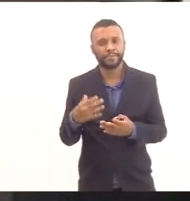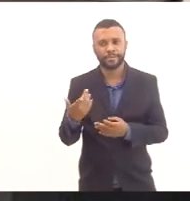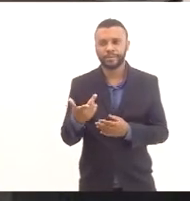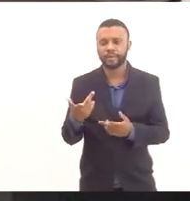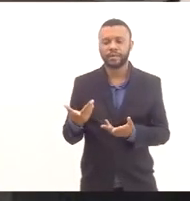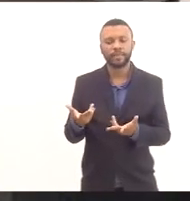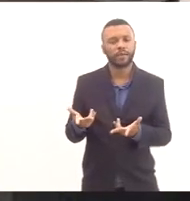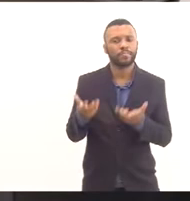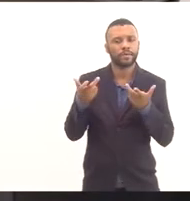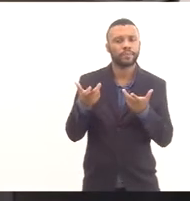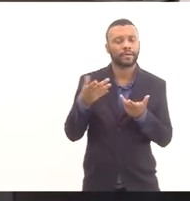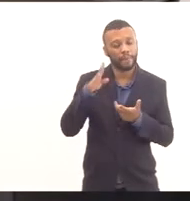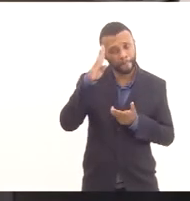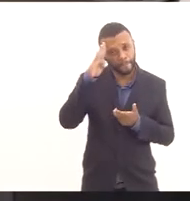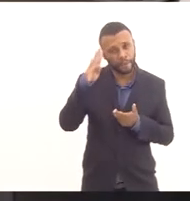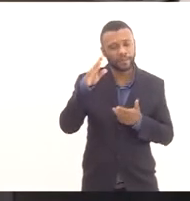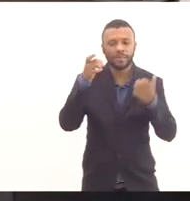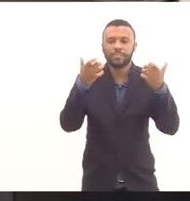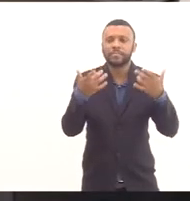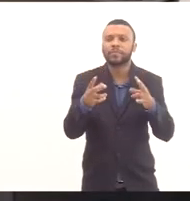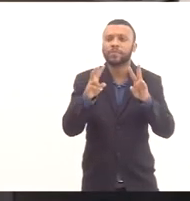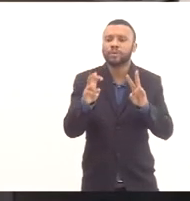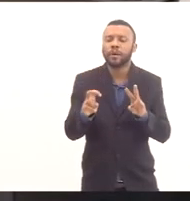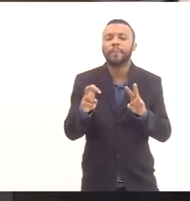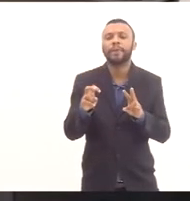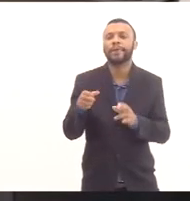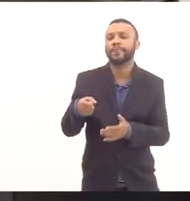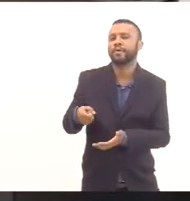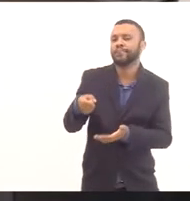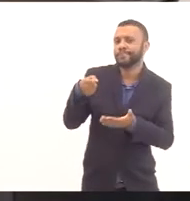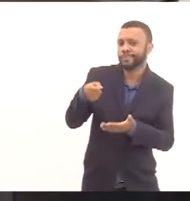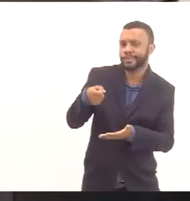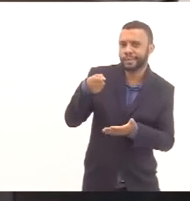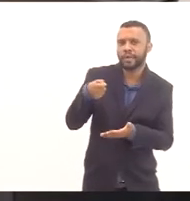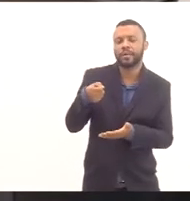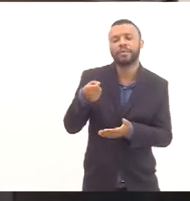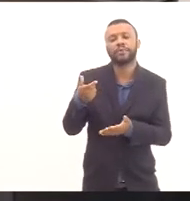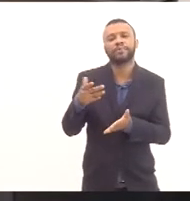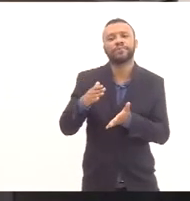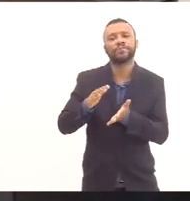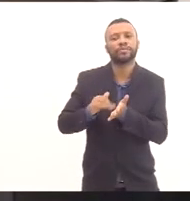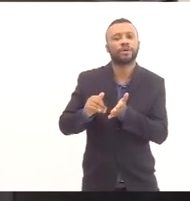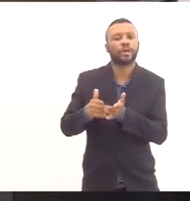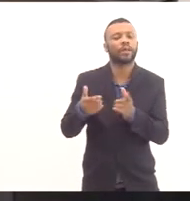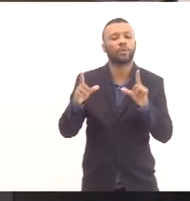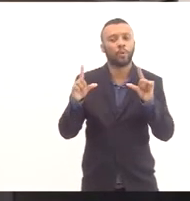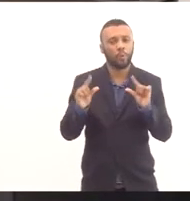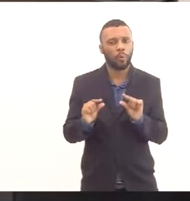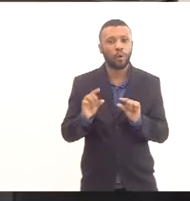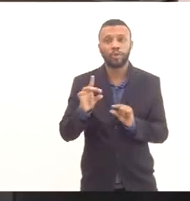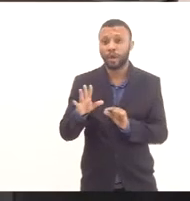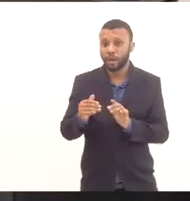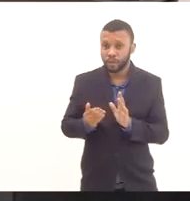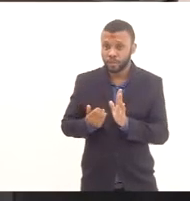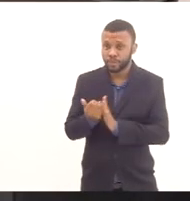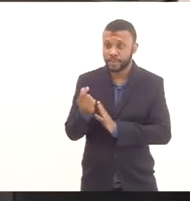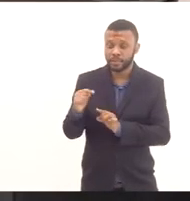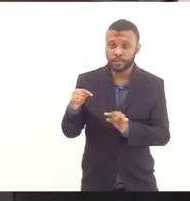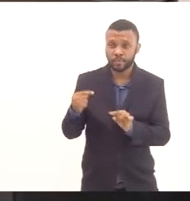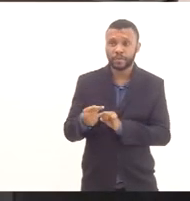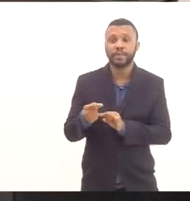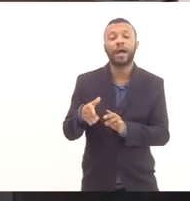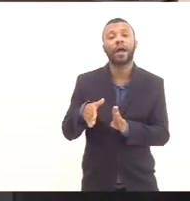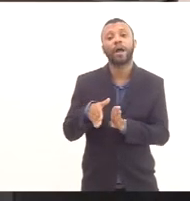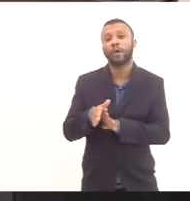observação sobretudo No que diz respeito à retirada das cestas que só se deu depois da recomendação a